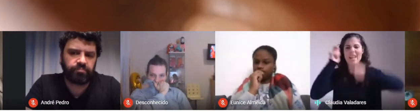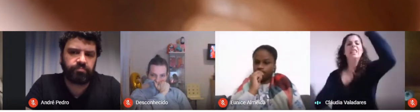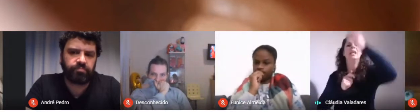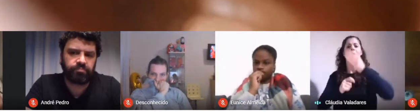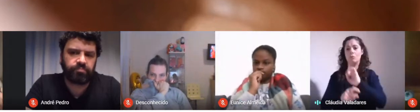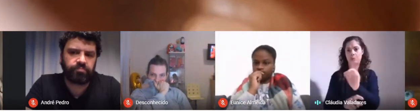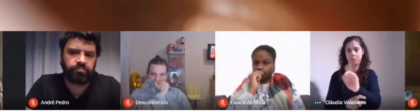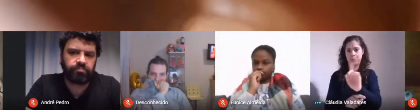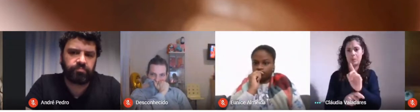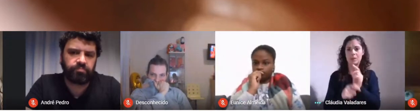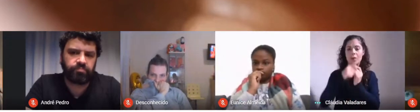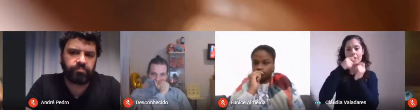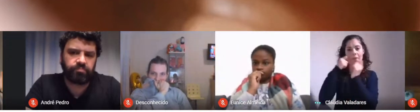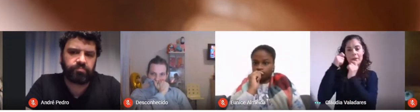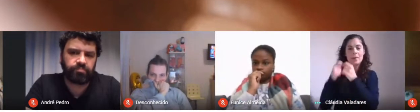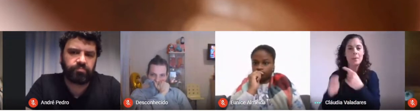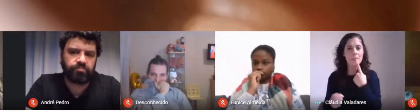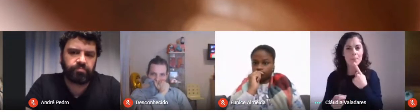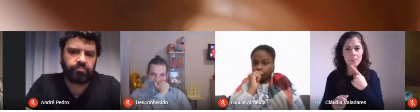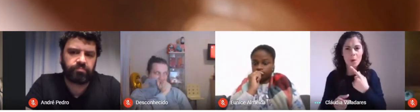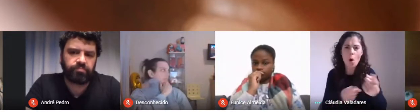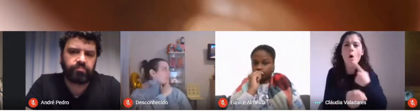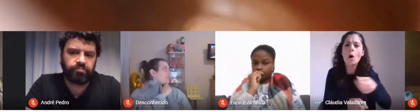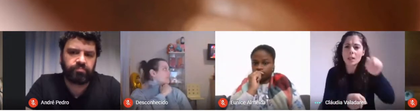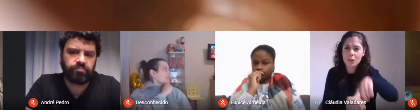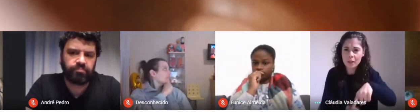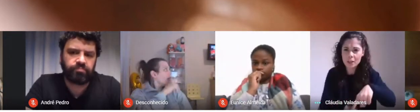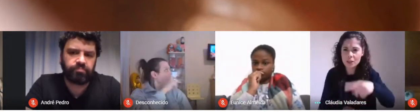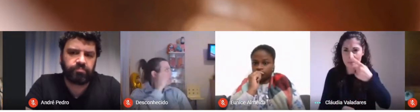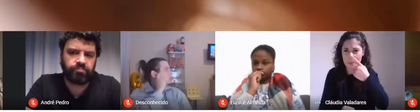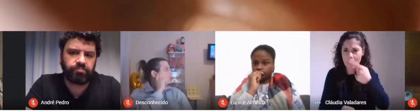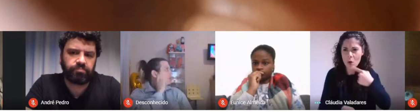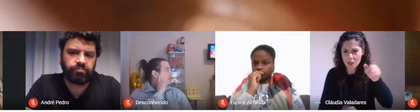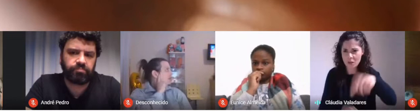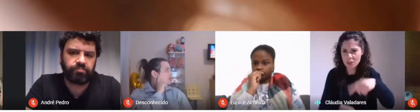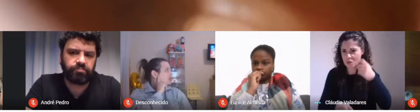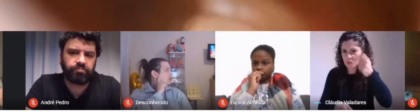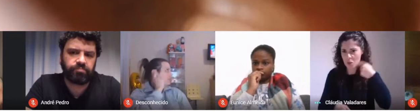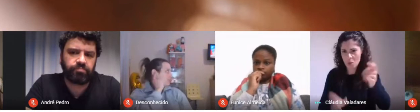Não. Perceberam ou querem que eu volte a colocar o vídeo?